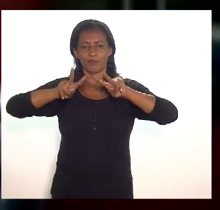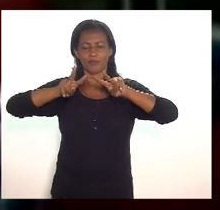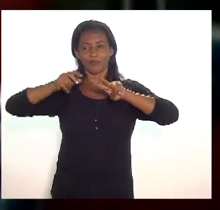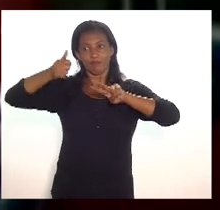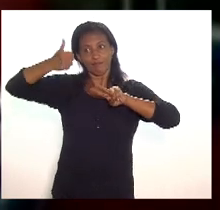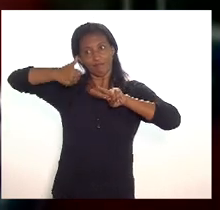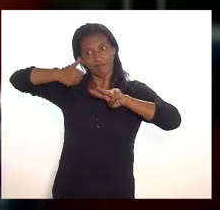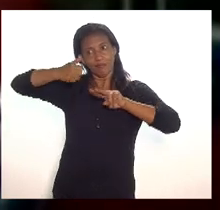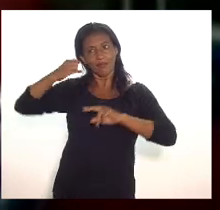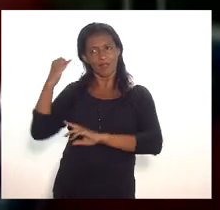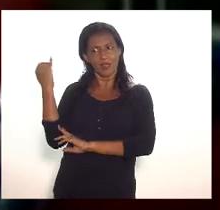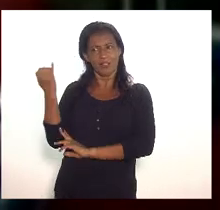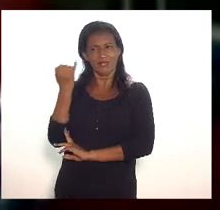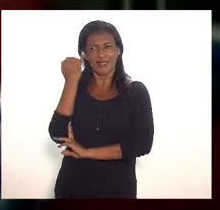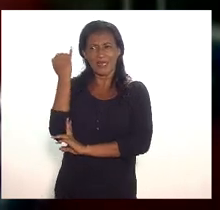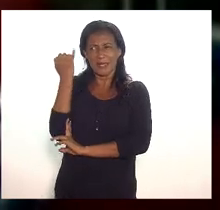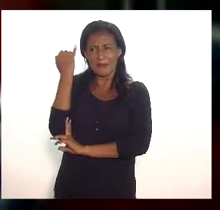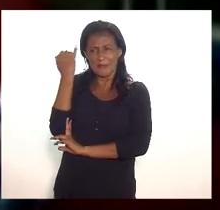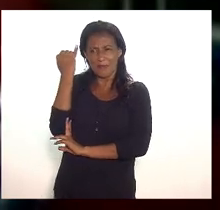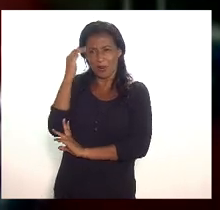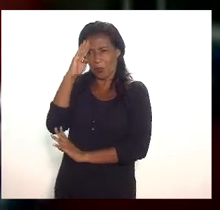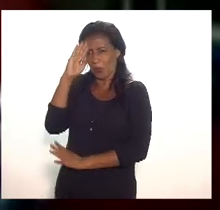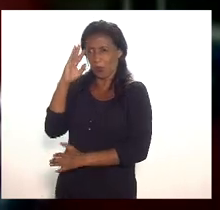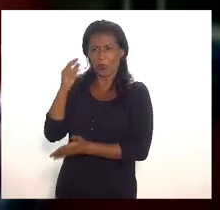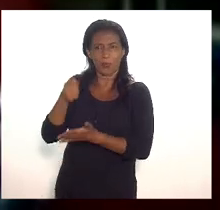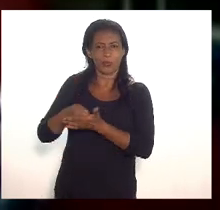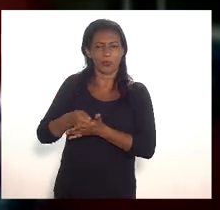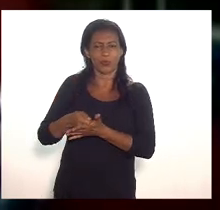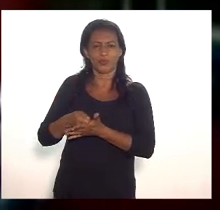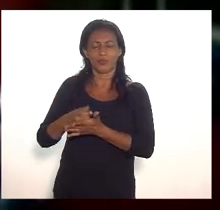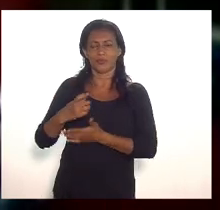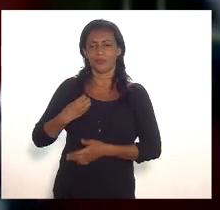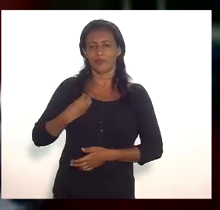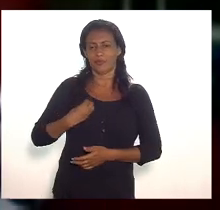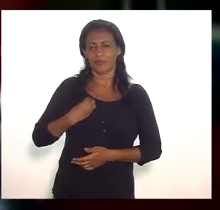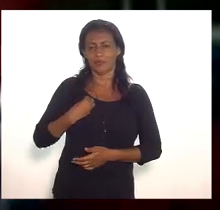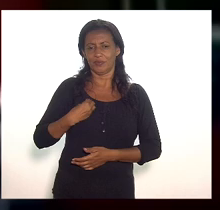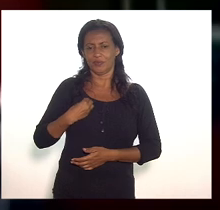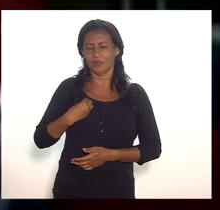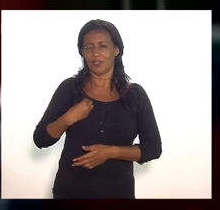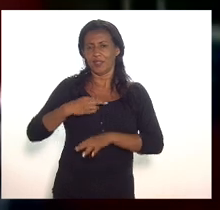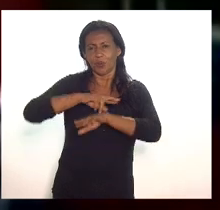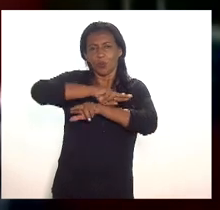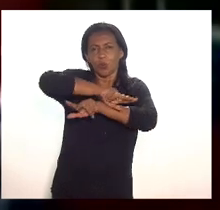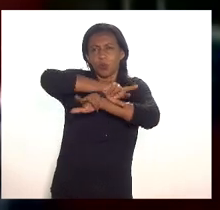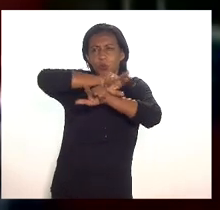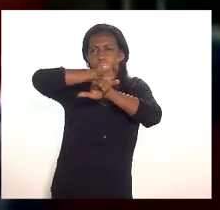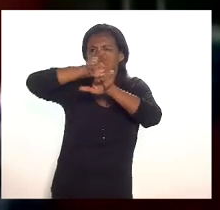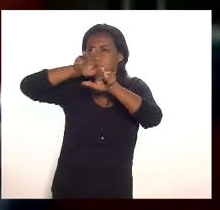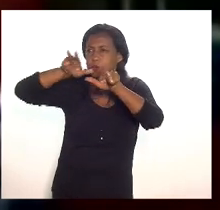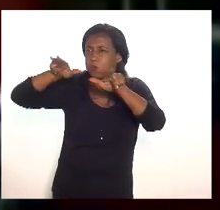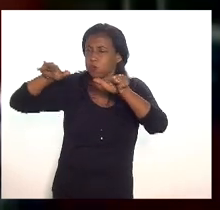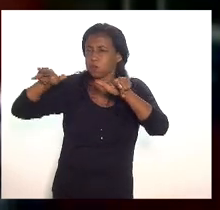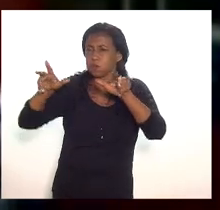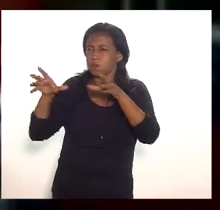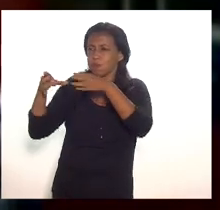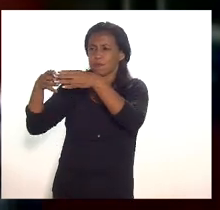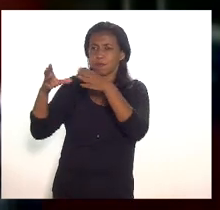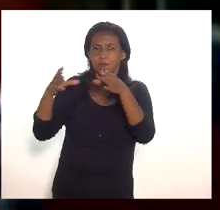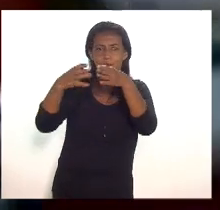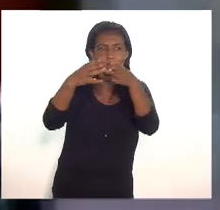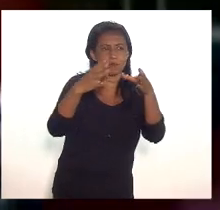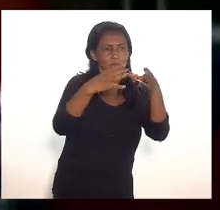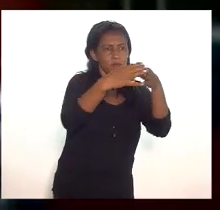da importância sinérgica que deva existir entre os vários órgãos de